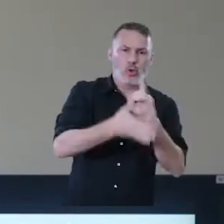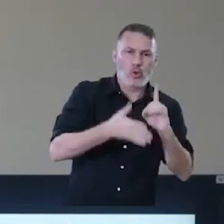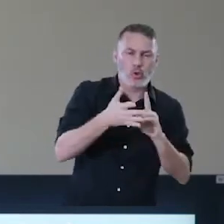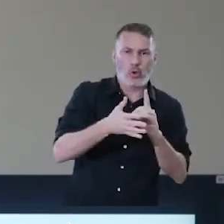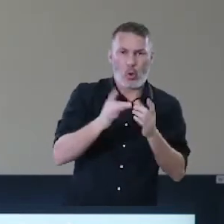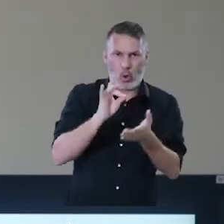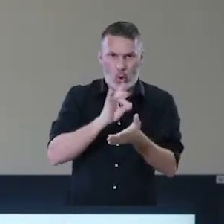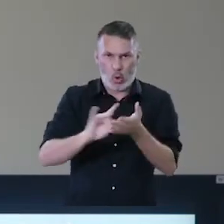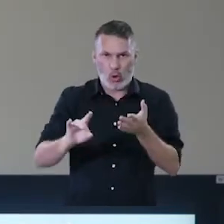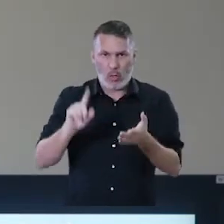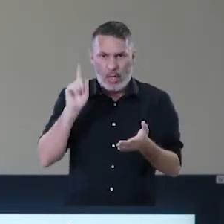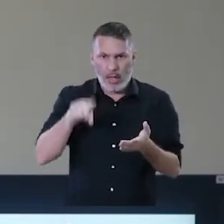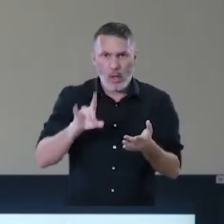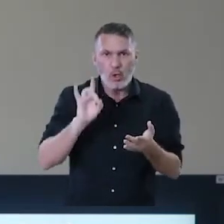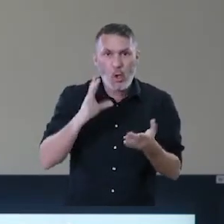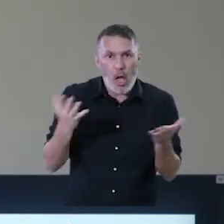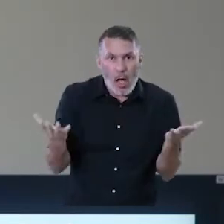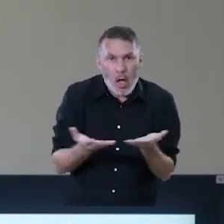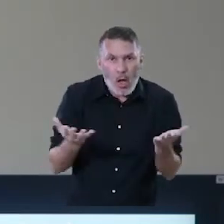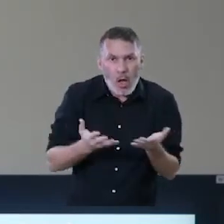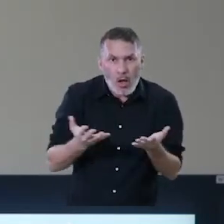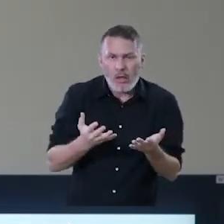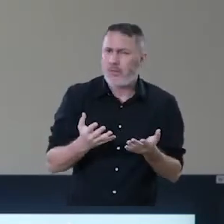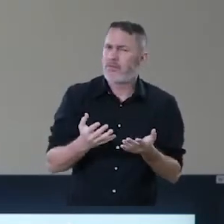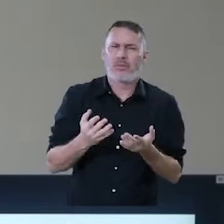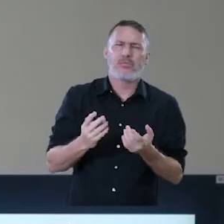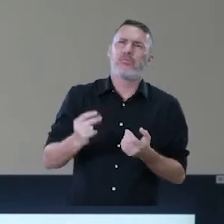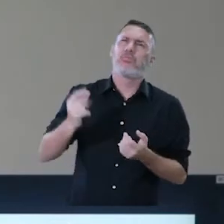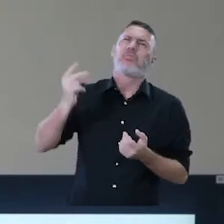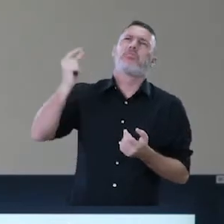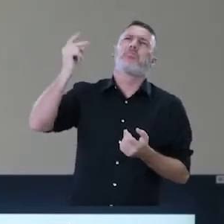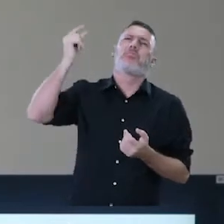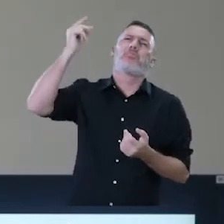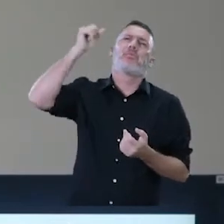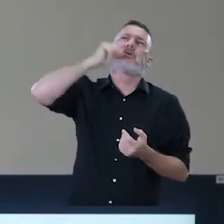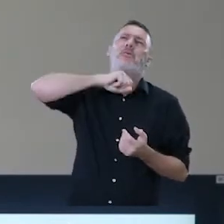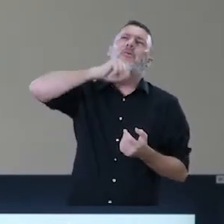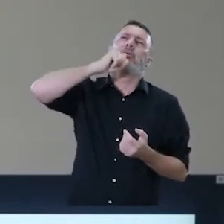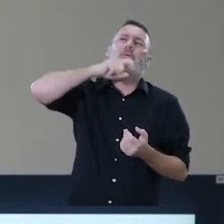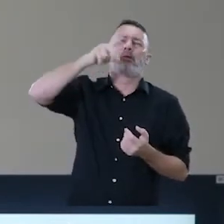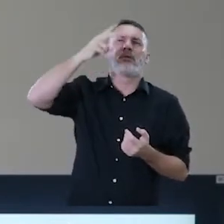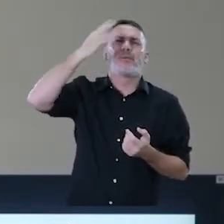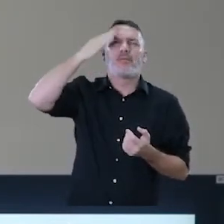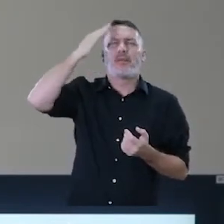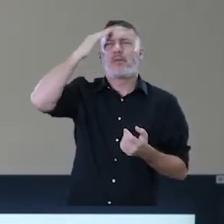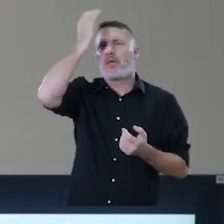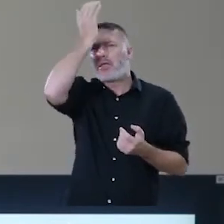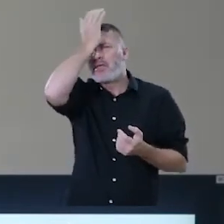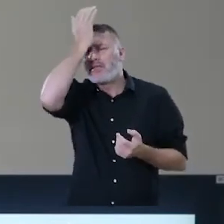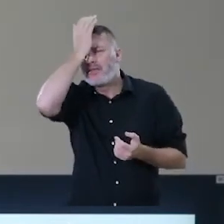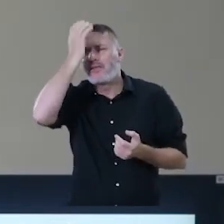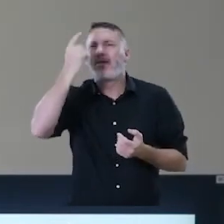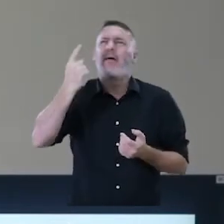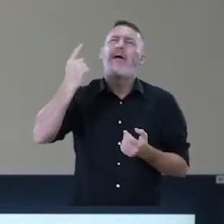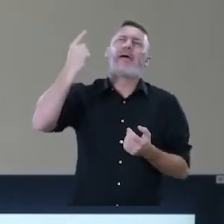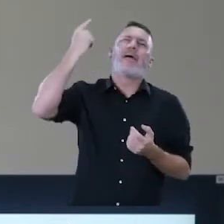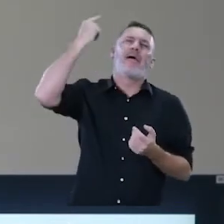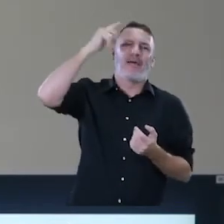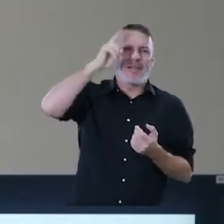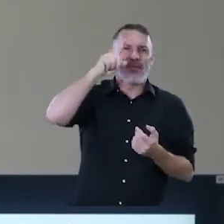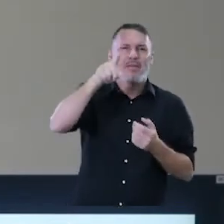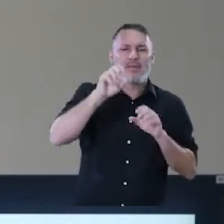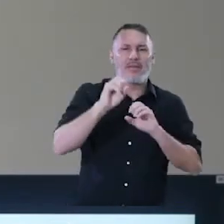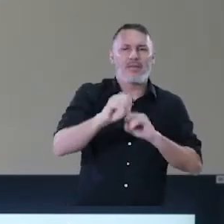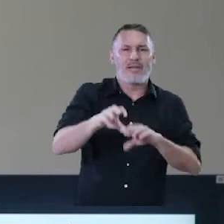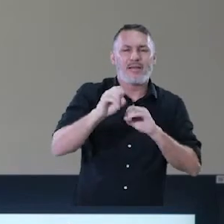ódio, ele é atual? Não, ele não é atual. Nós temos desde das cantigas. Lembra as cantigas de maldizer e as cantigas de